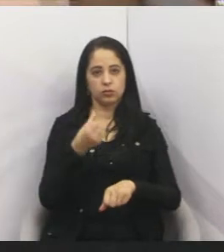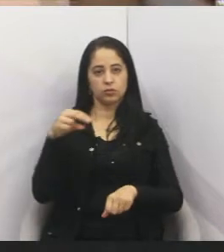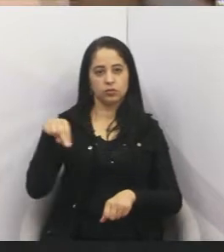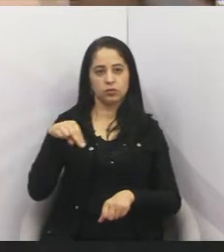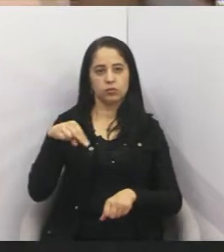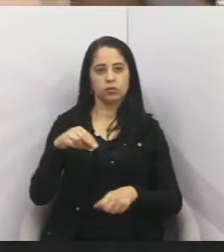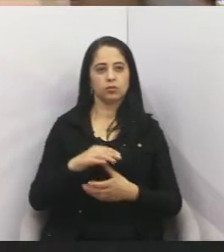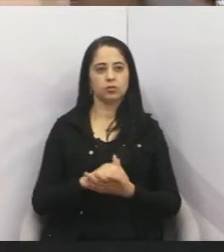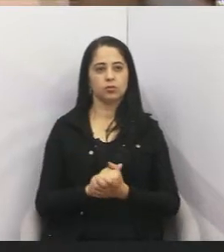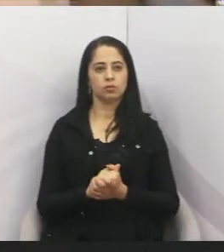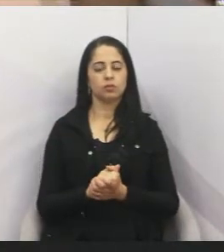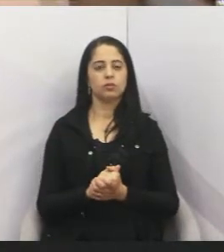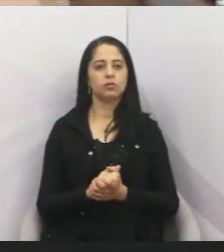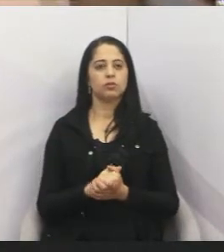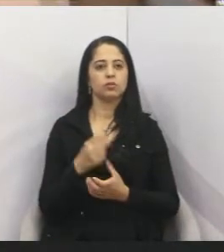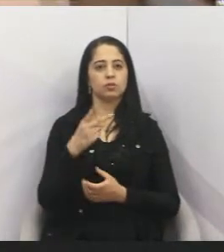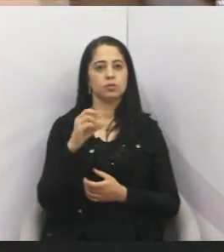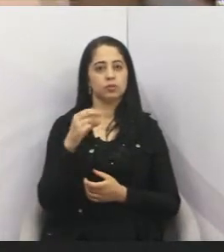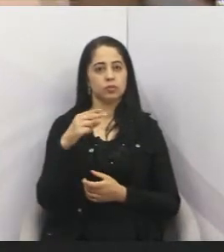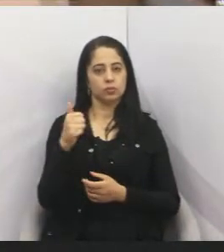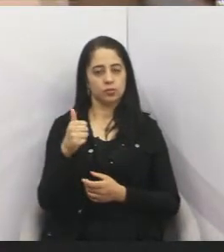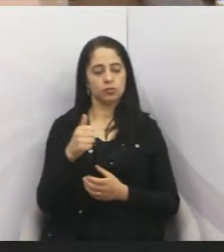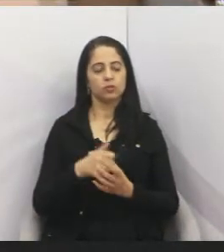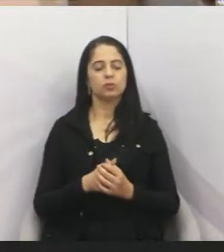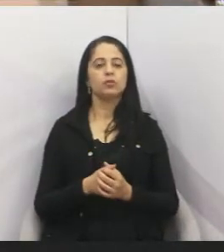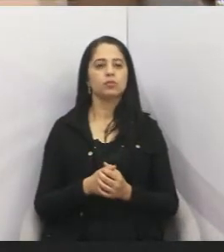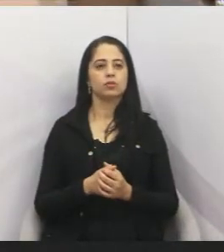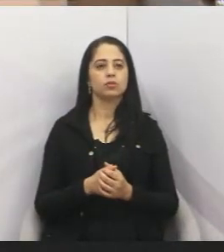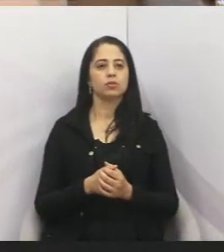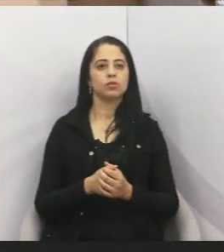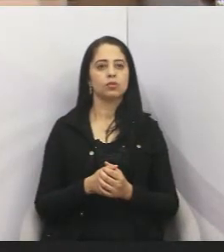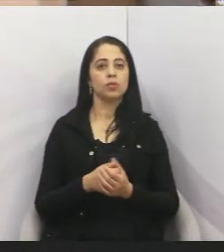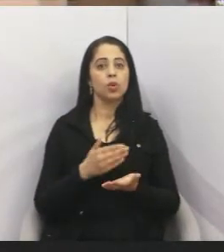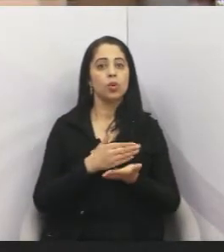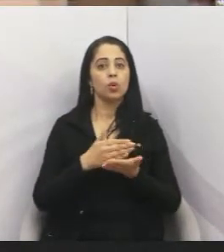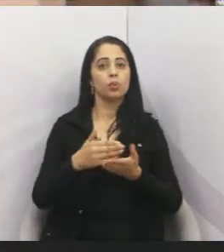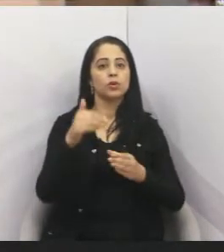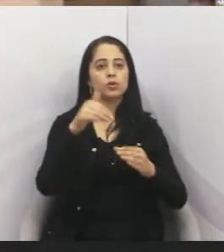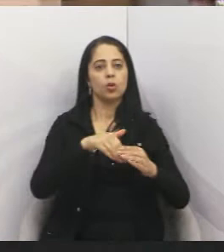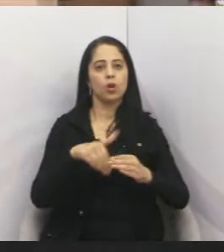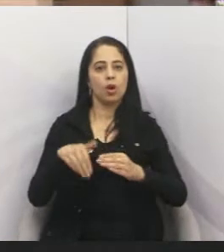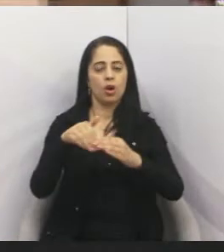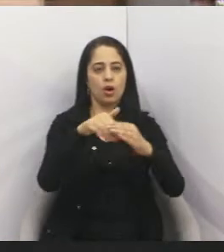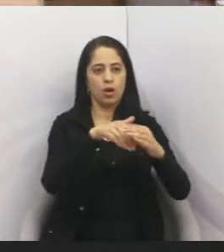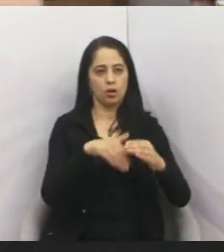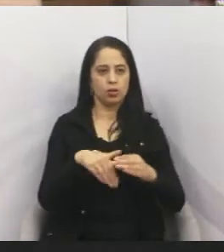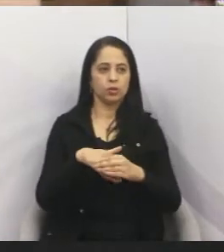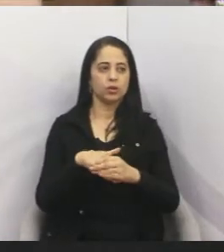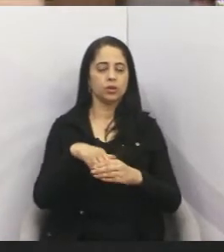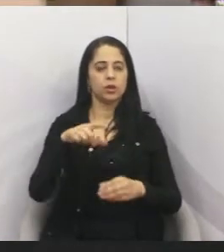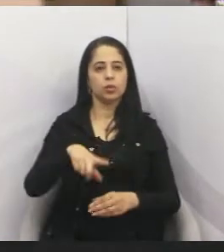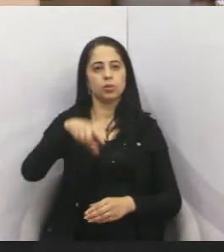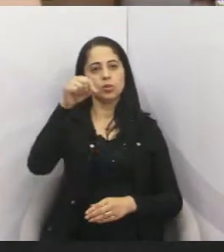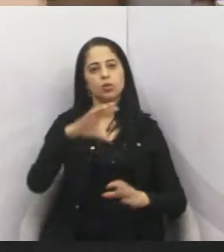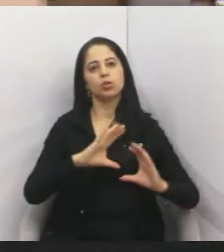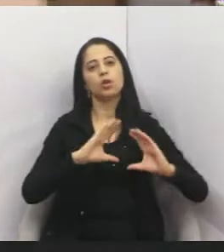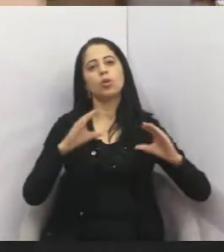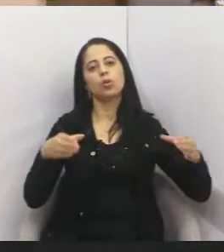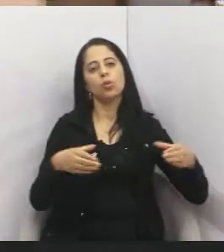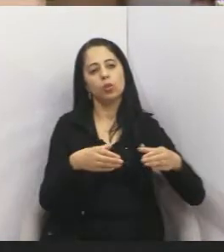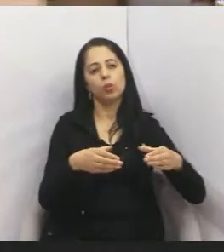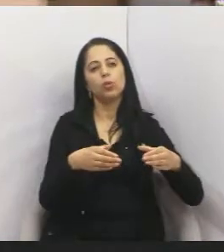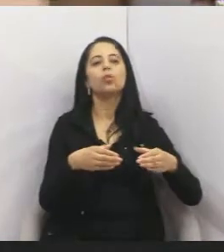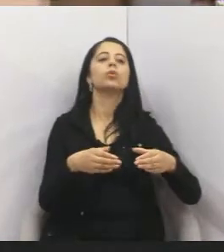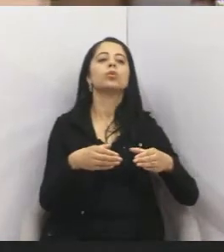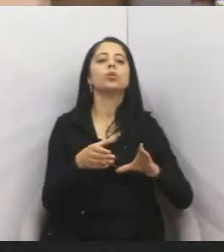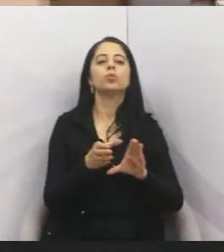de 2021, nesta sessão eleitoral, foi aberta a votação para a eleição dos membros da sociedade civil para a composição